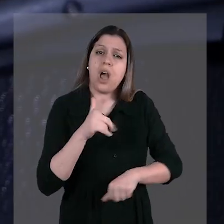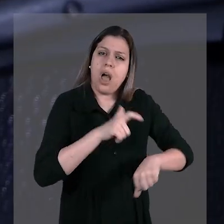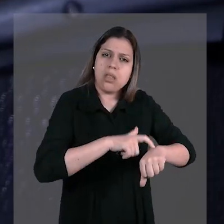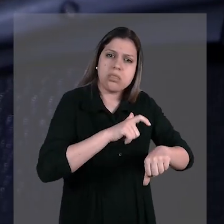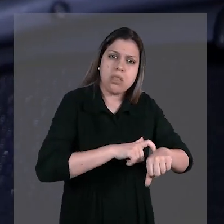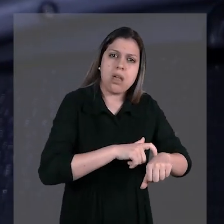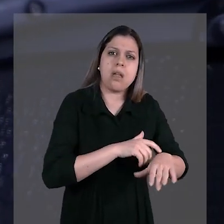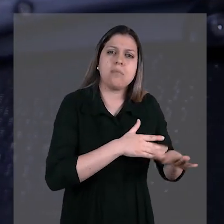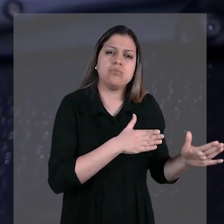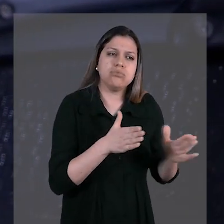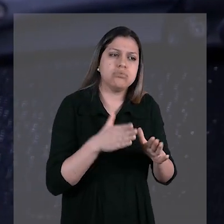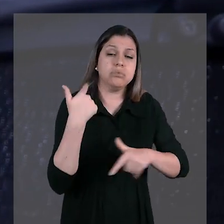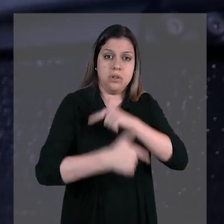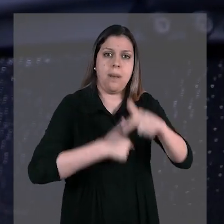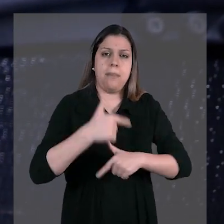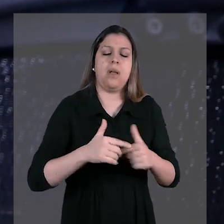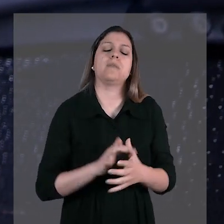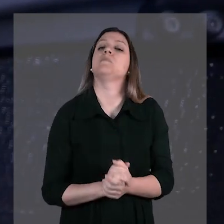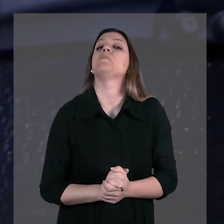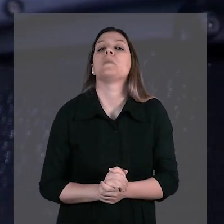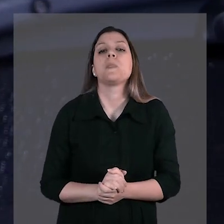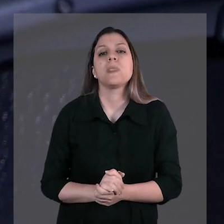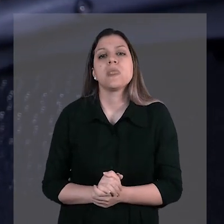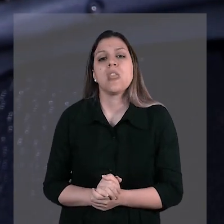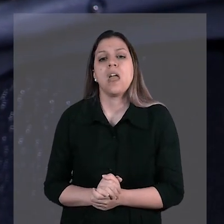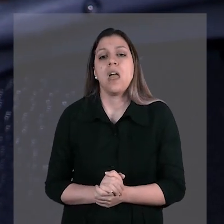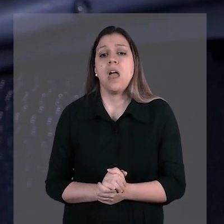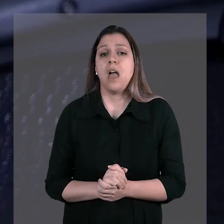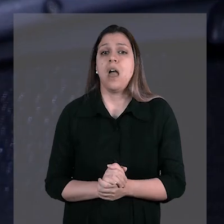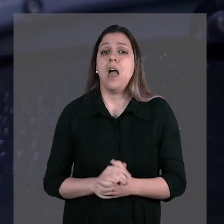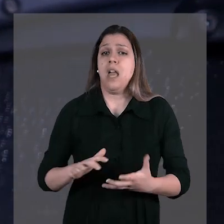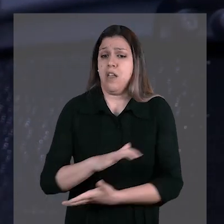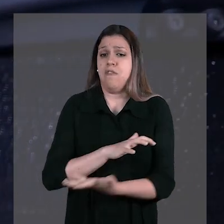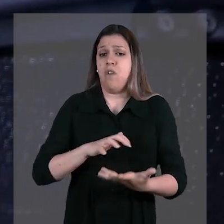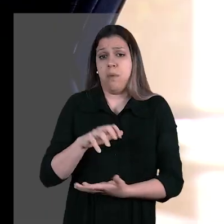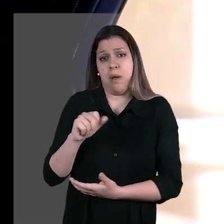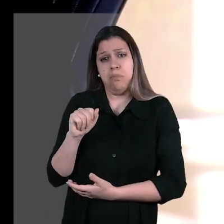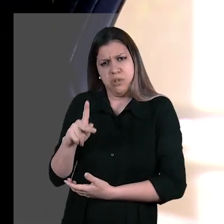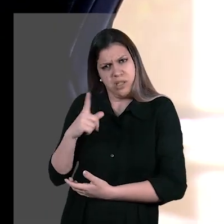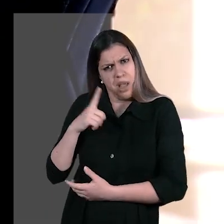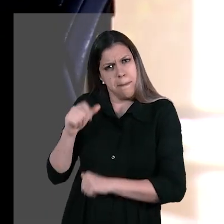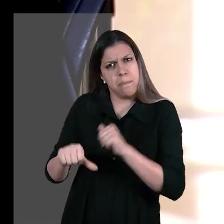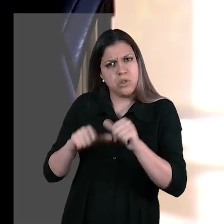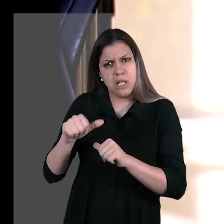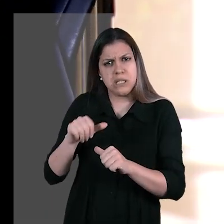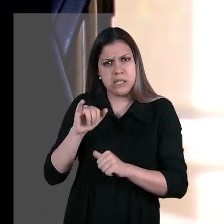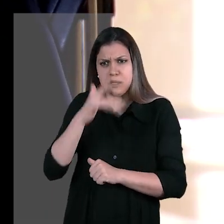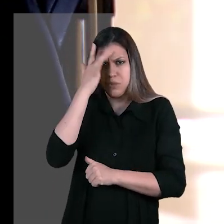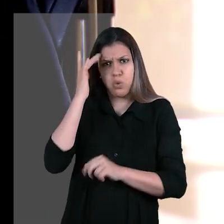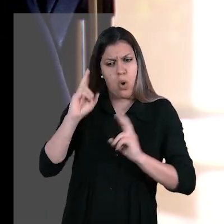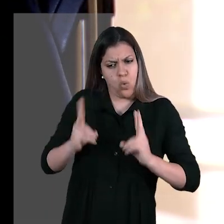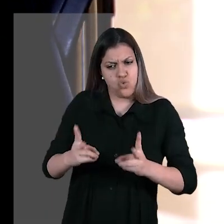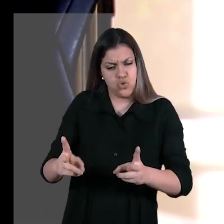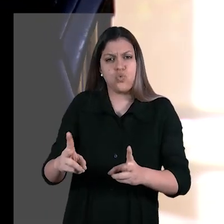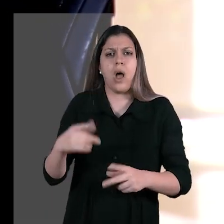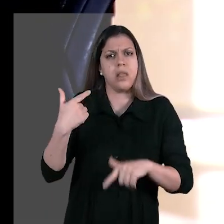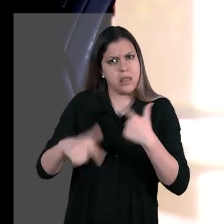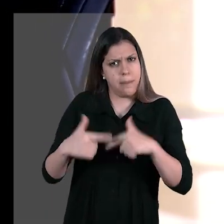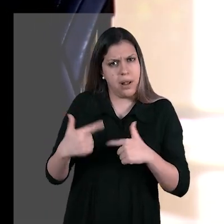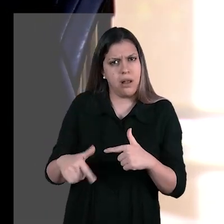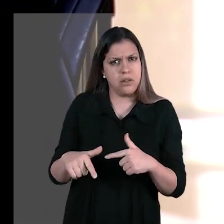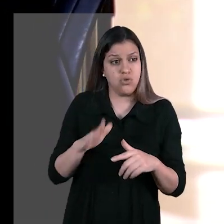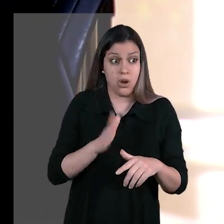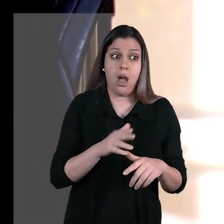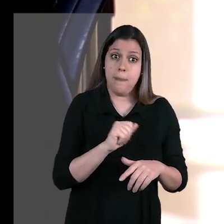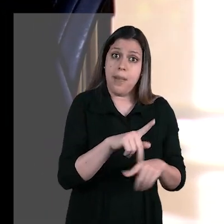contribuição. Né? Hoje em dia ele pode? Pode. A reforma vai trazer alguma mudança nesse aspecto? Quanto a ele trabalhar, não. Quanto a ele continuar trabalhando,